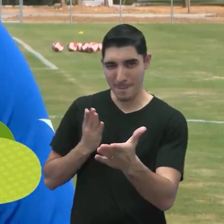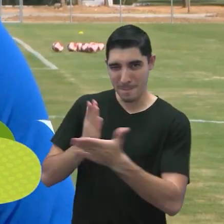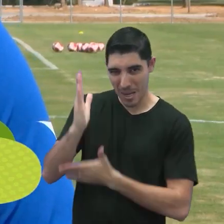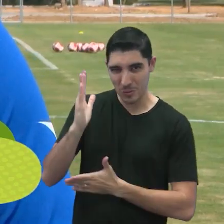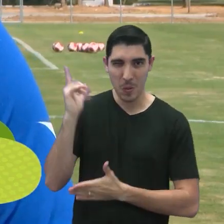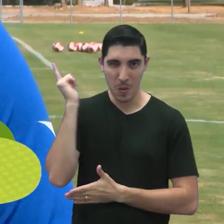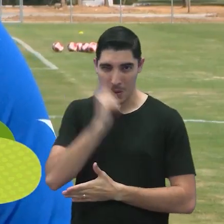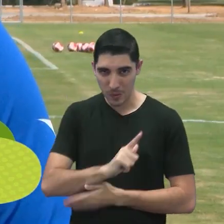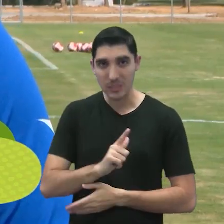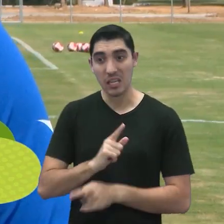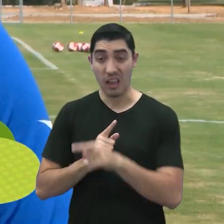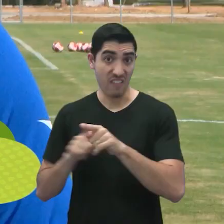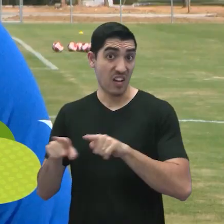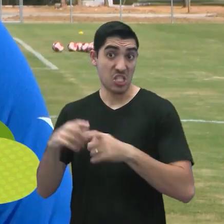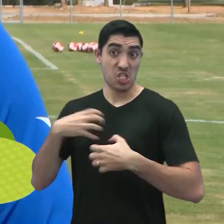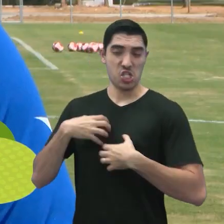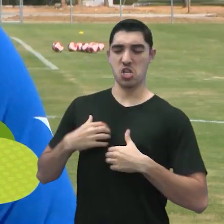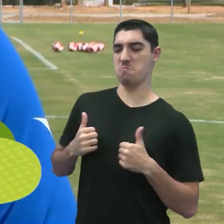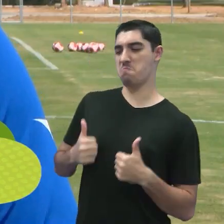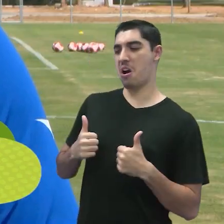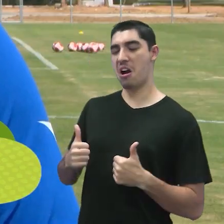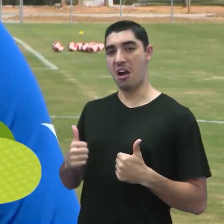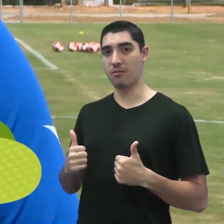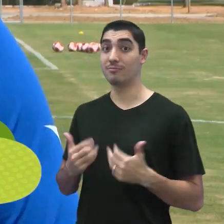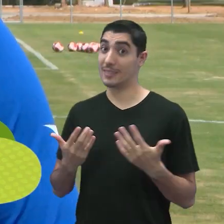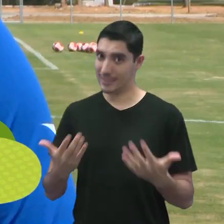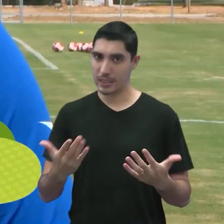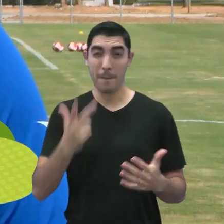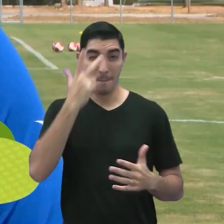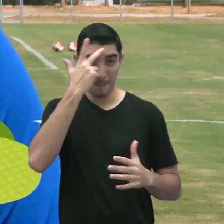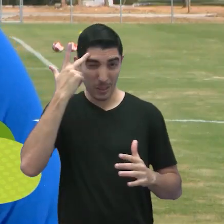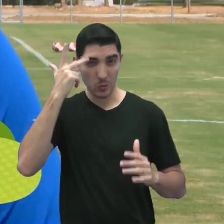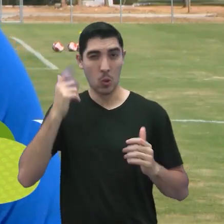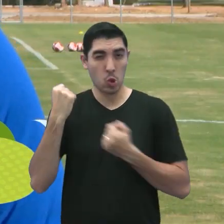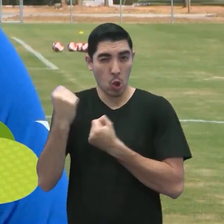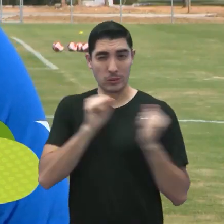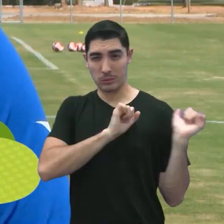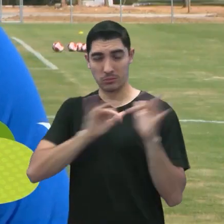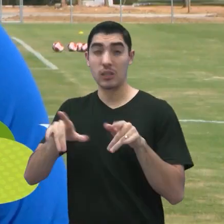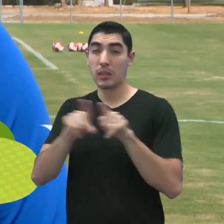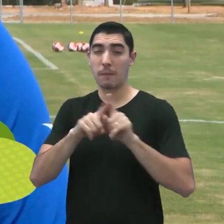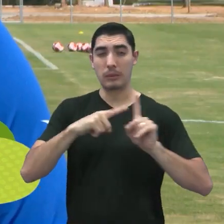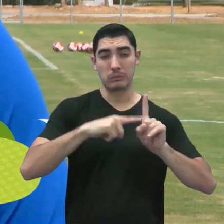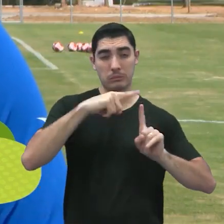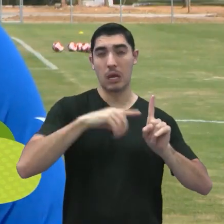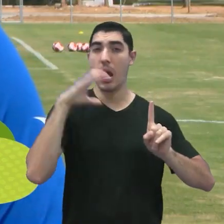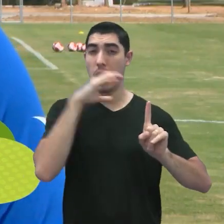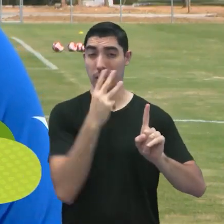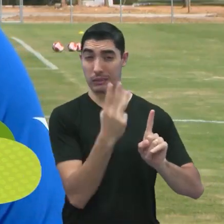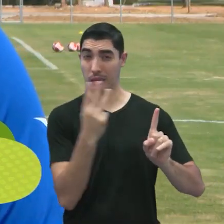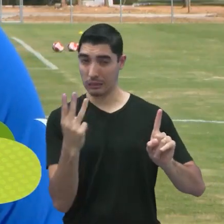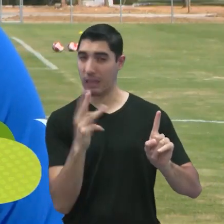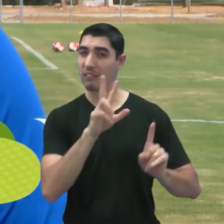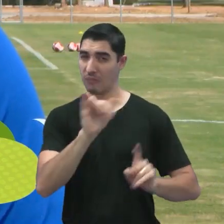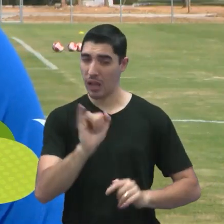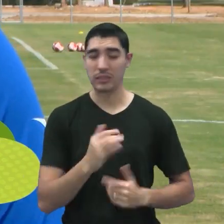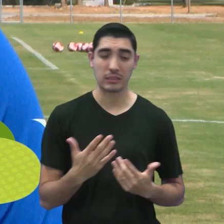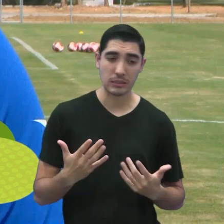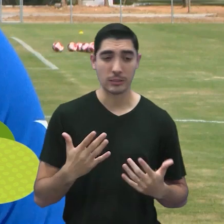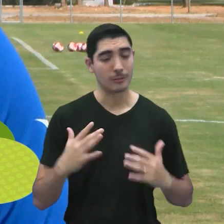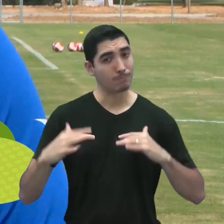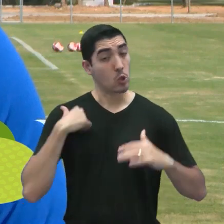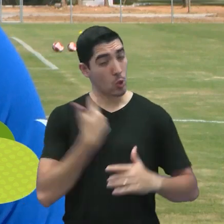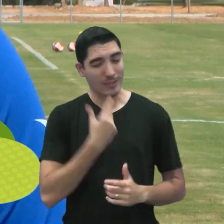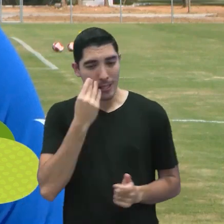também, virou um resultado, vem com moral, certamente vai ter bastante gente no estádio, previsão de 33 graus na hora do jogo, muito